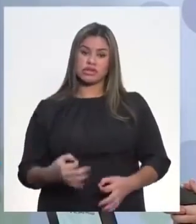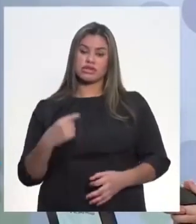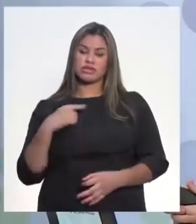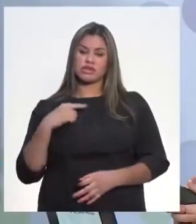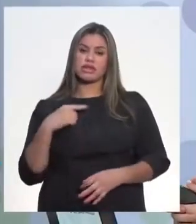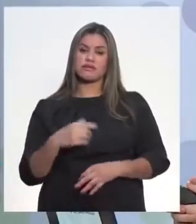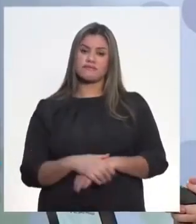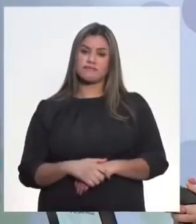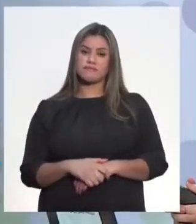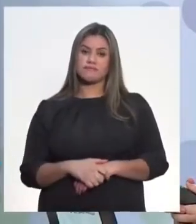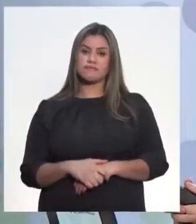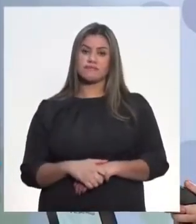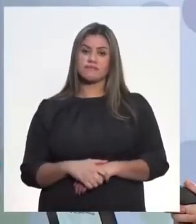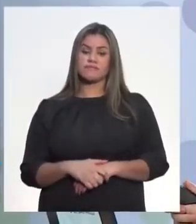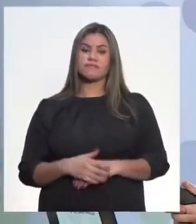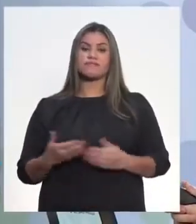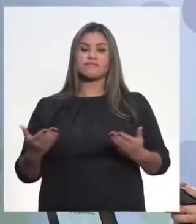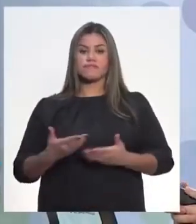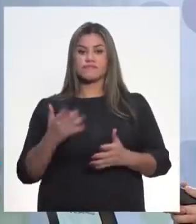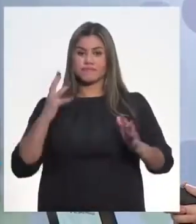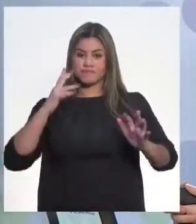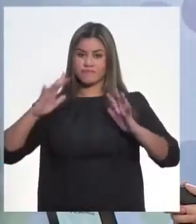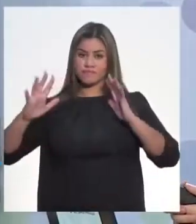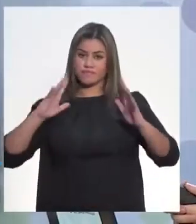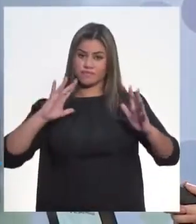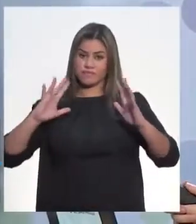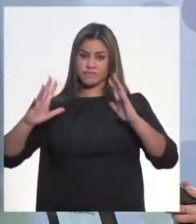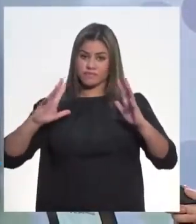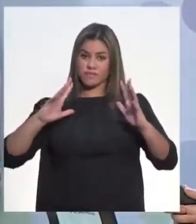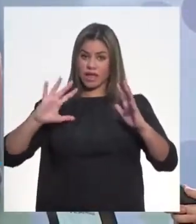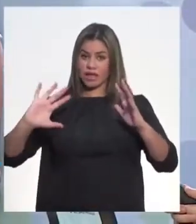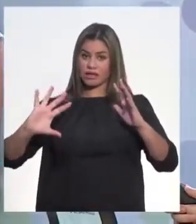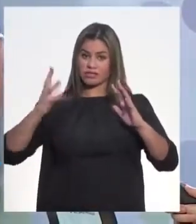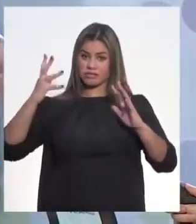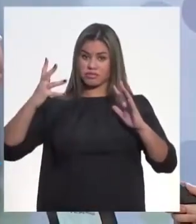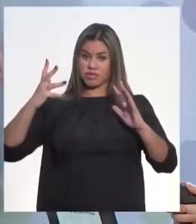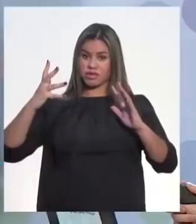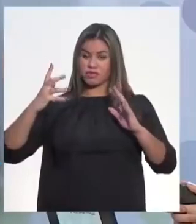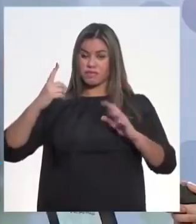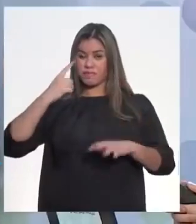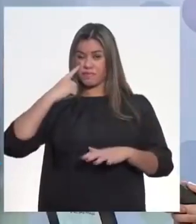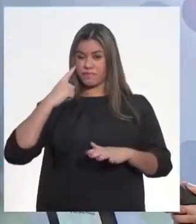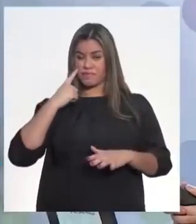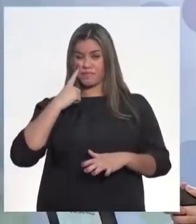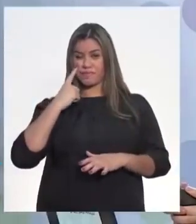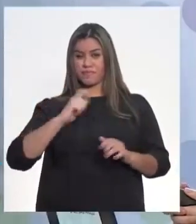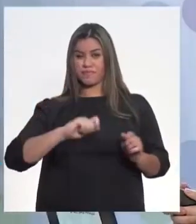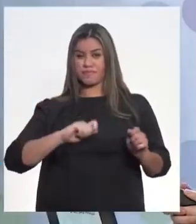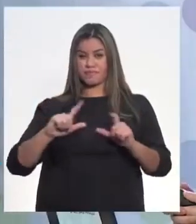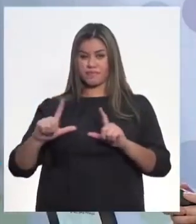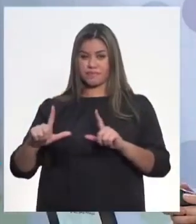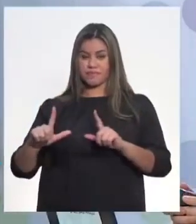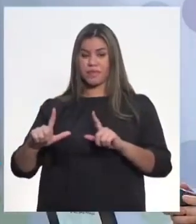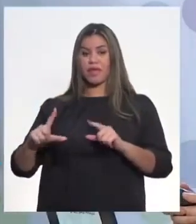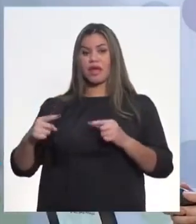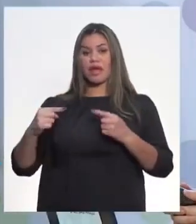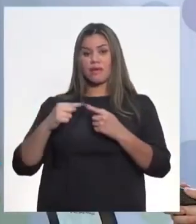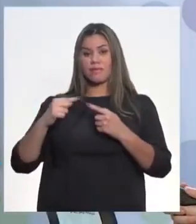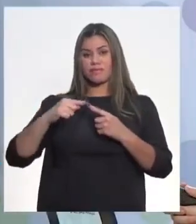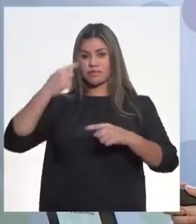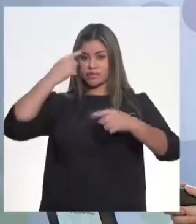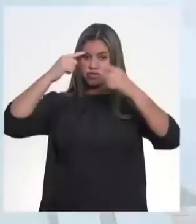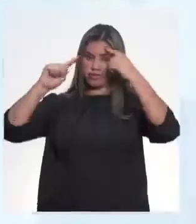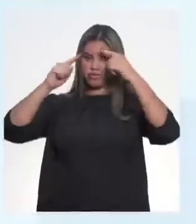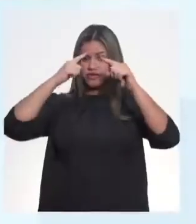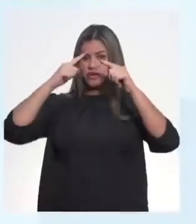correto. Agora, vamos pensar numa situação específica. Olha que eu trouxe para vocês uma dúvida em relação a uma